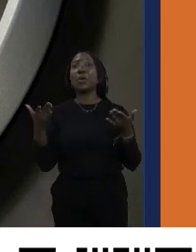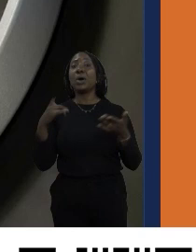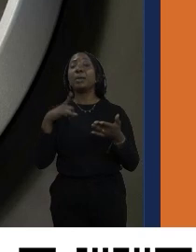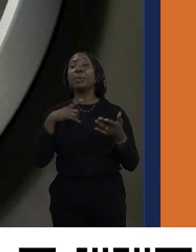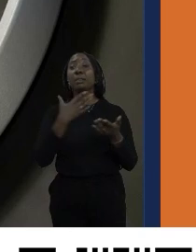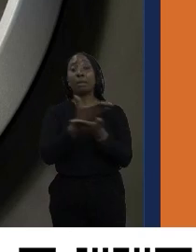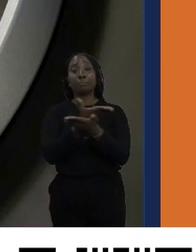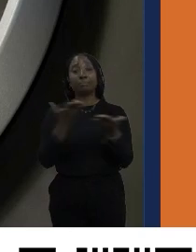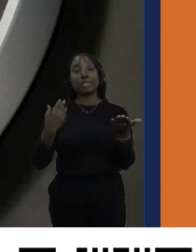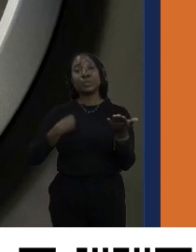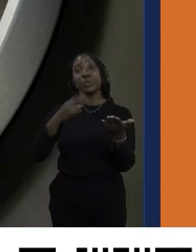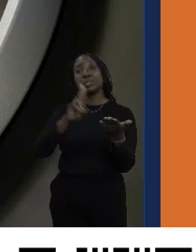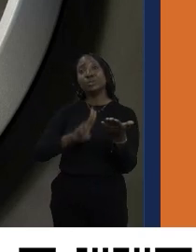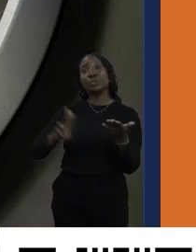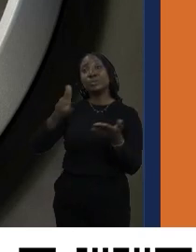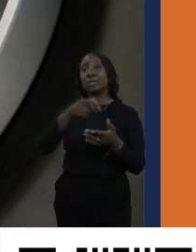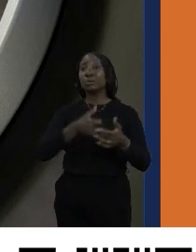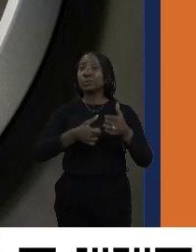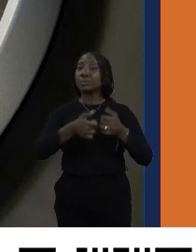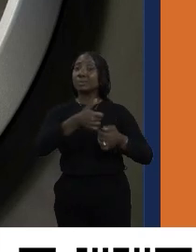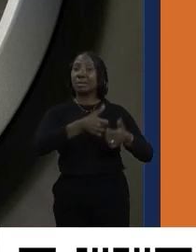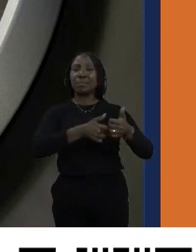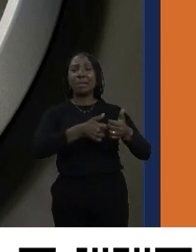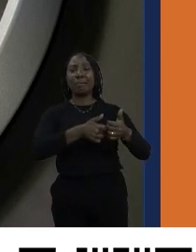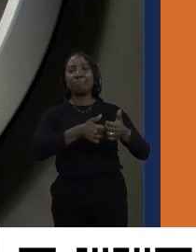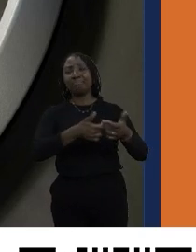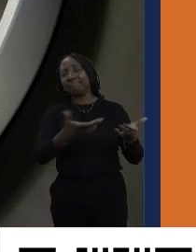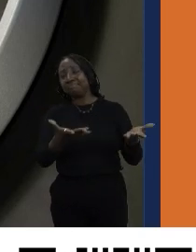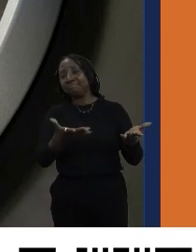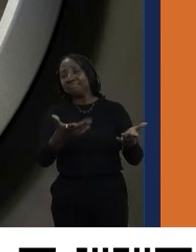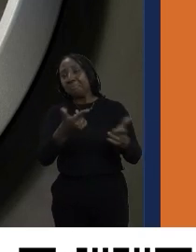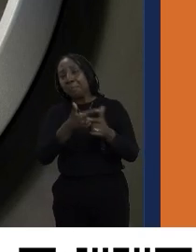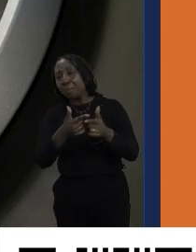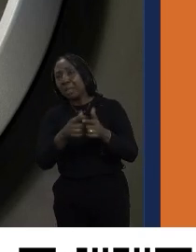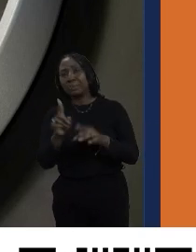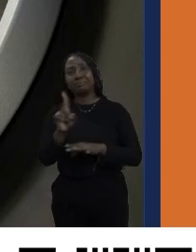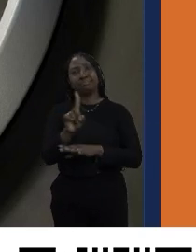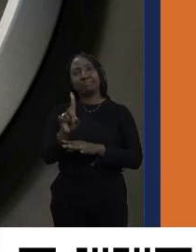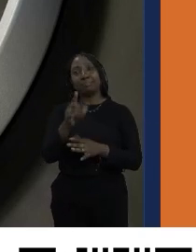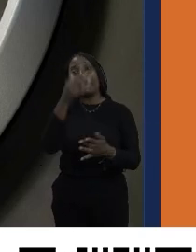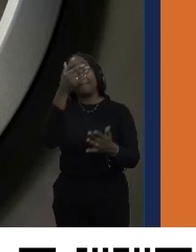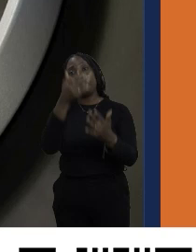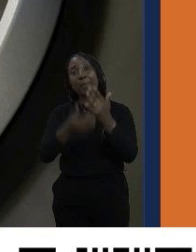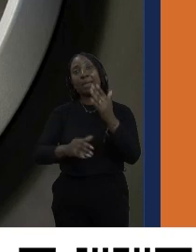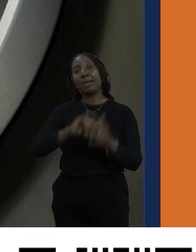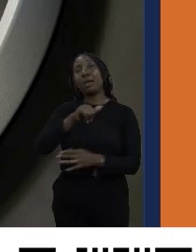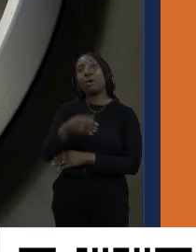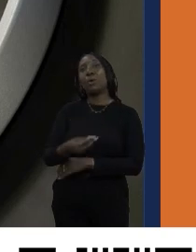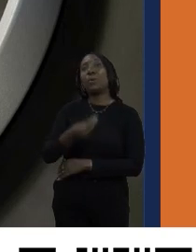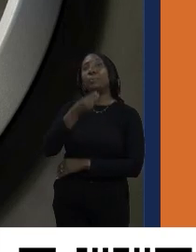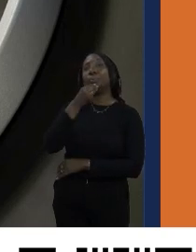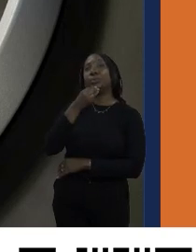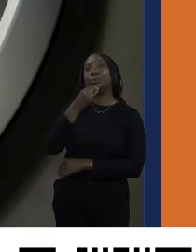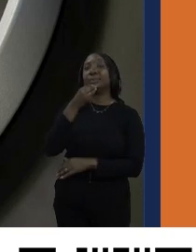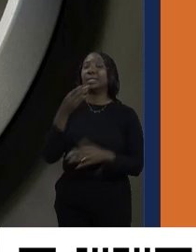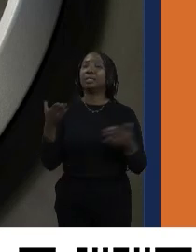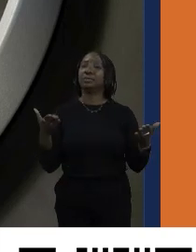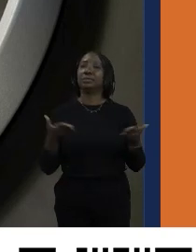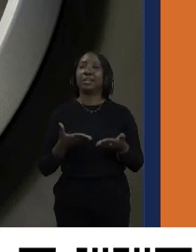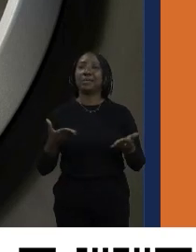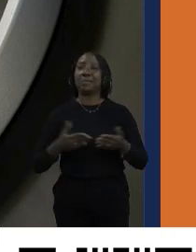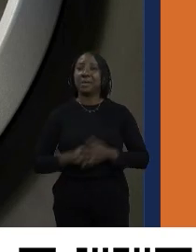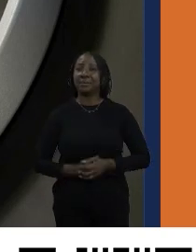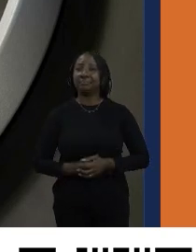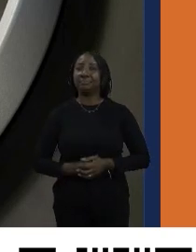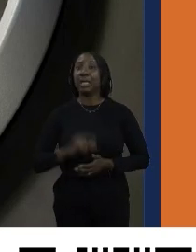monte de gente mexendo no celular. Não tem problema. Mas a gente está perdendo a oportunidade, a gente não está vivendo o hoje, o agora. E assim a